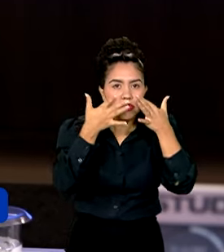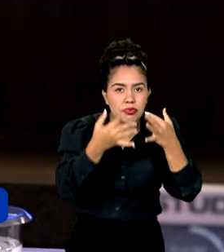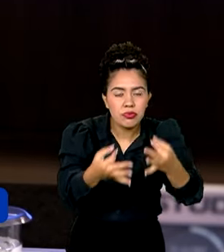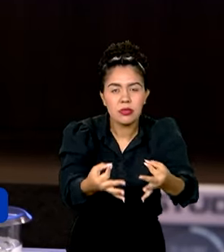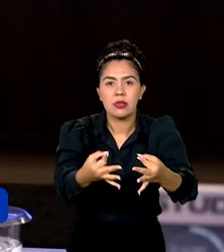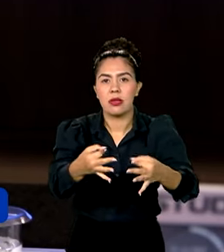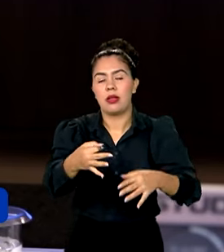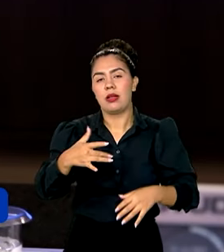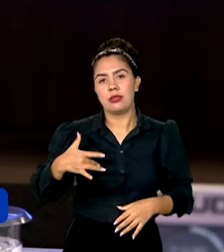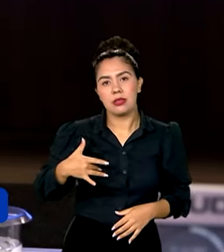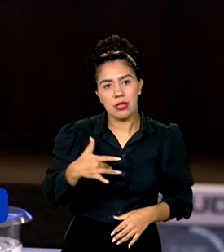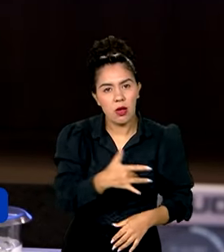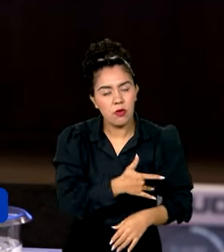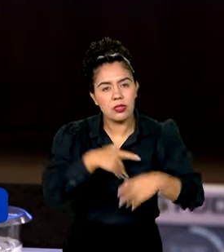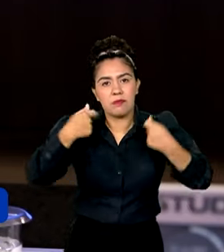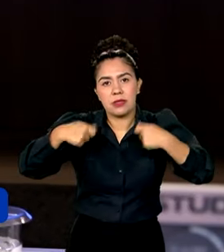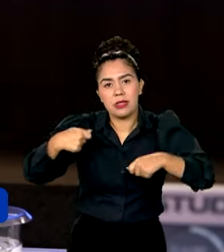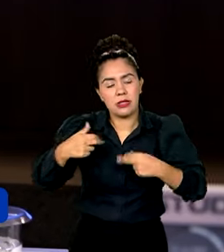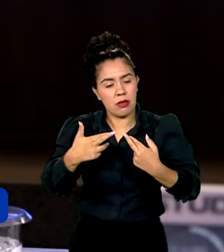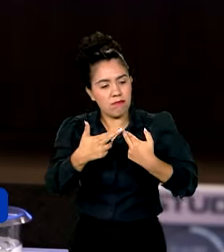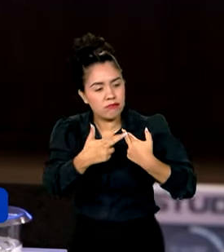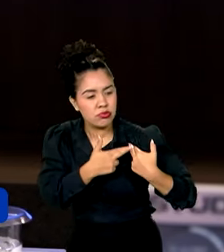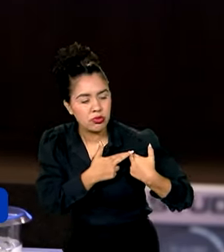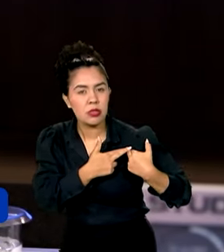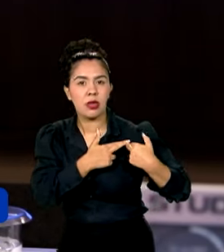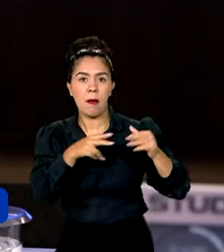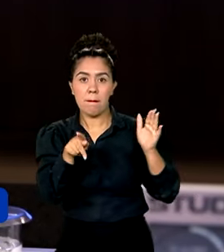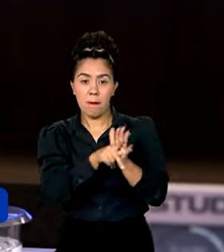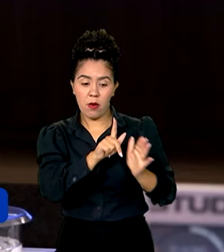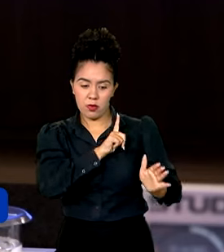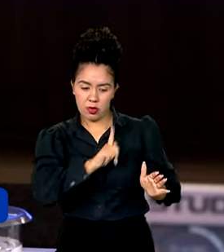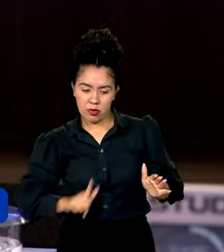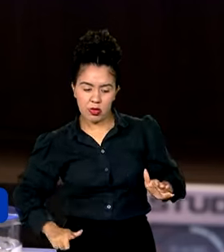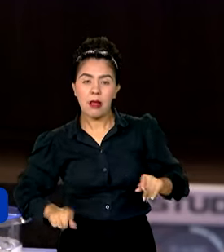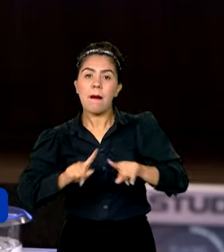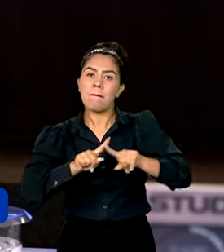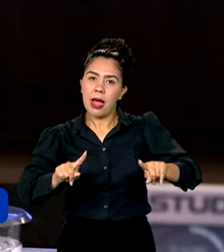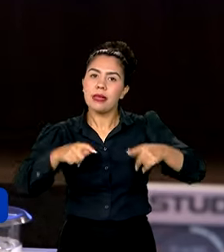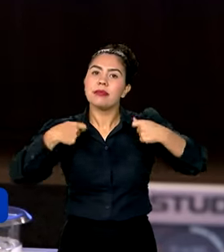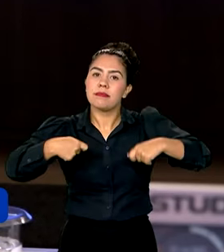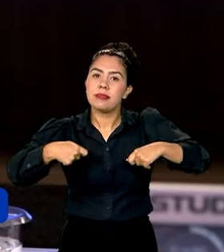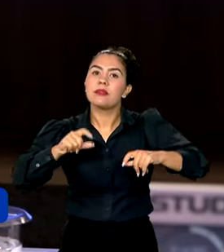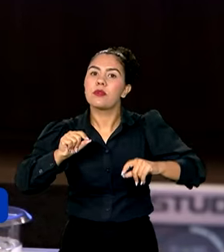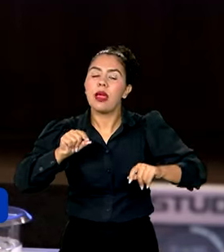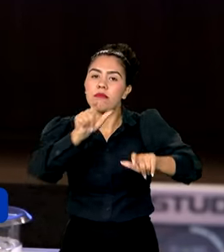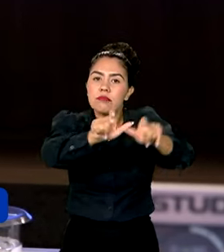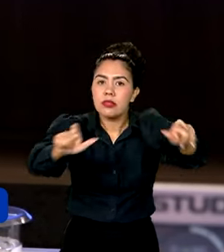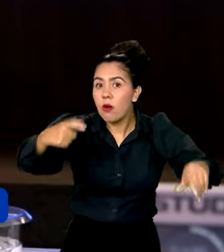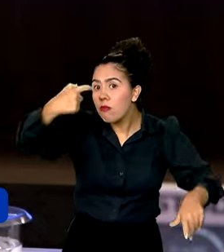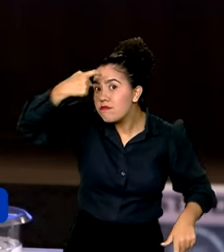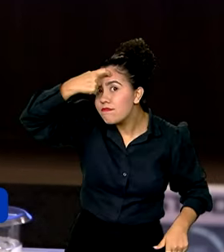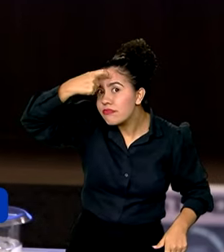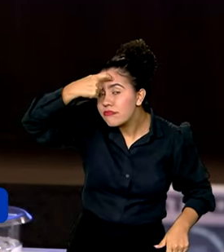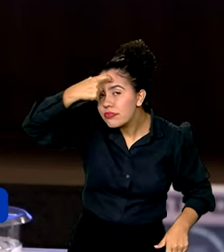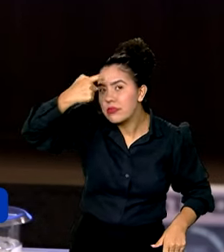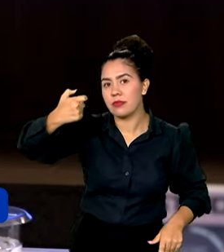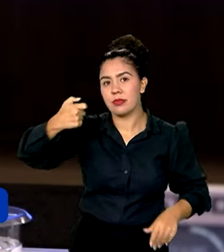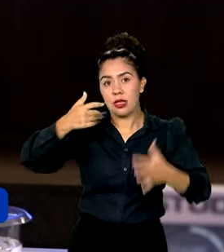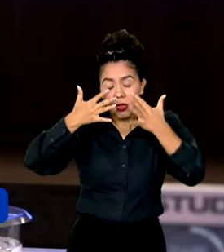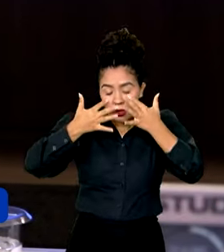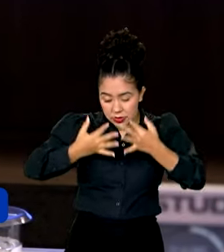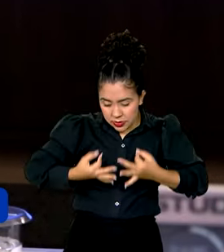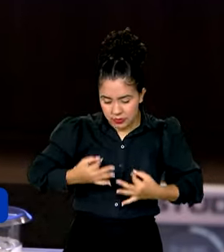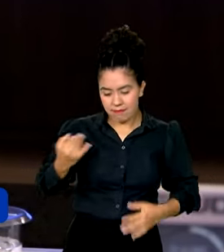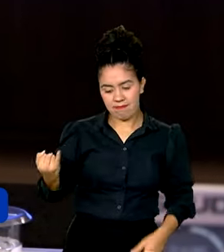de responsabilidade do governo mas também passa por uma consciência nossa né de que o cuidado é algo